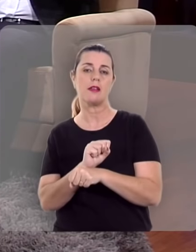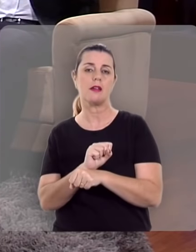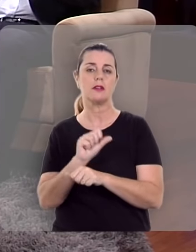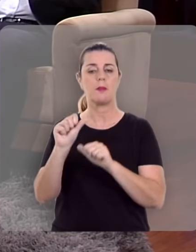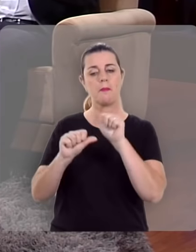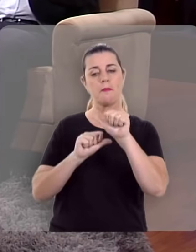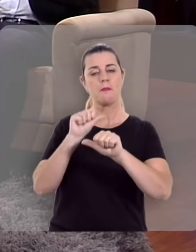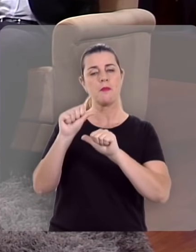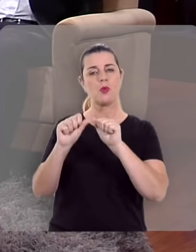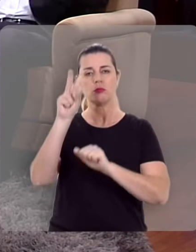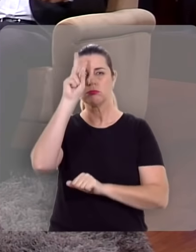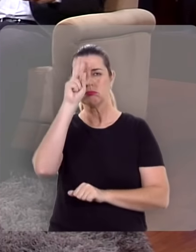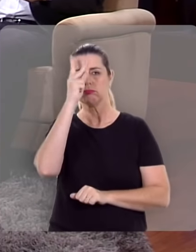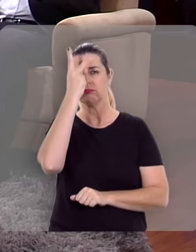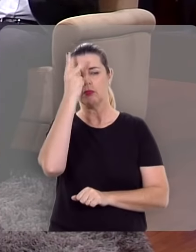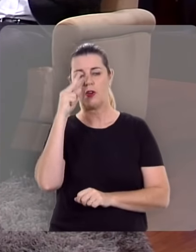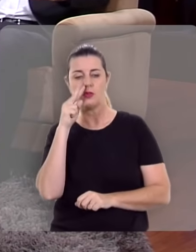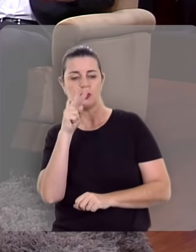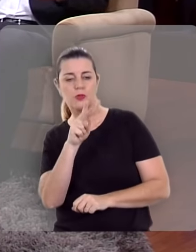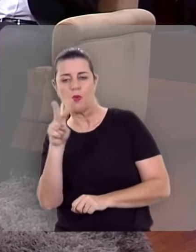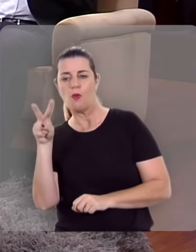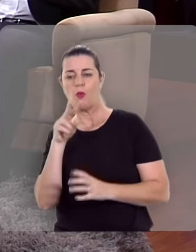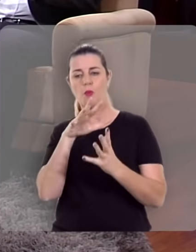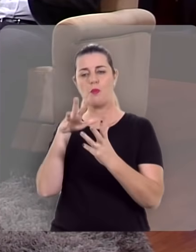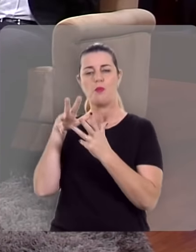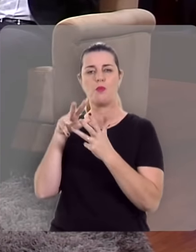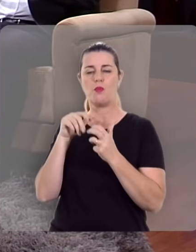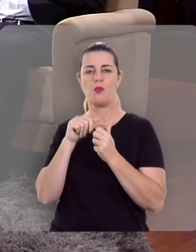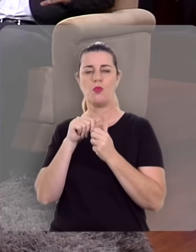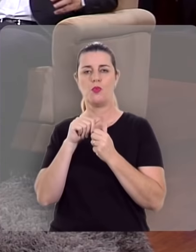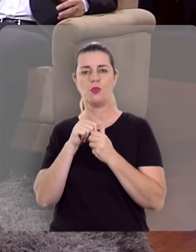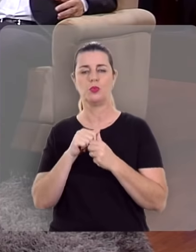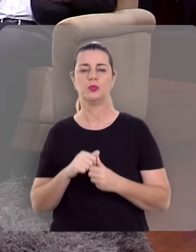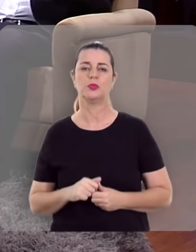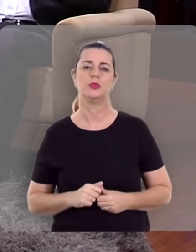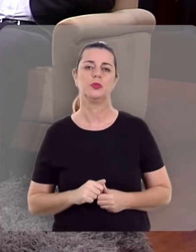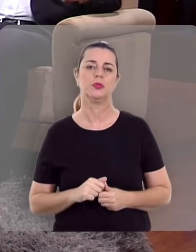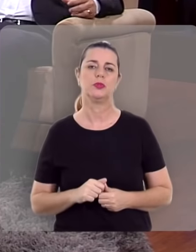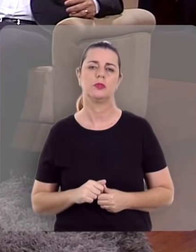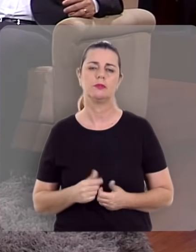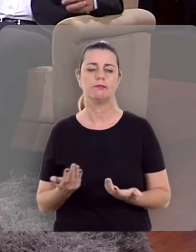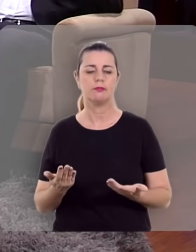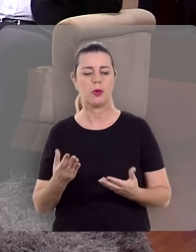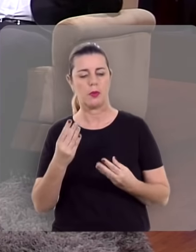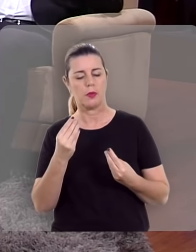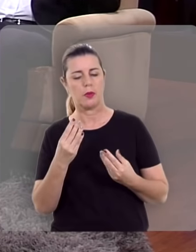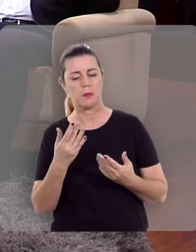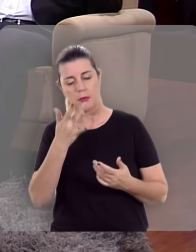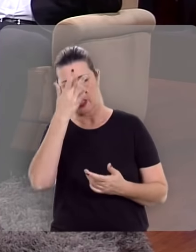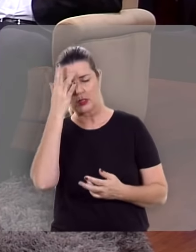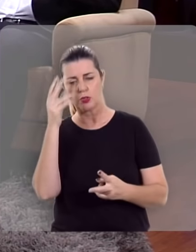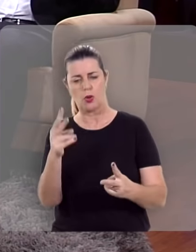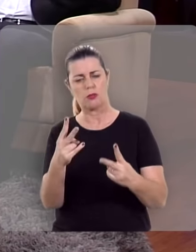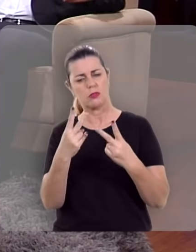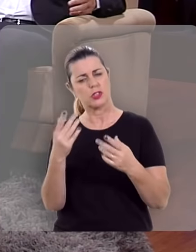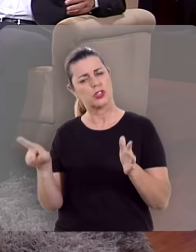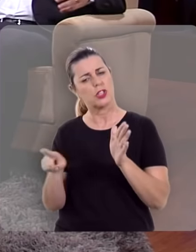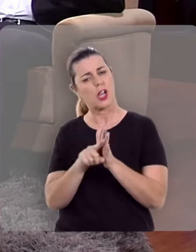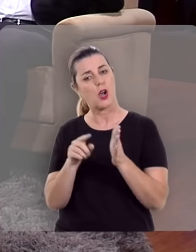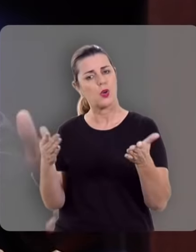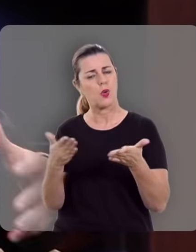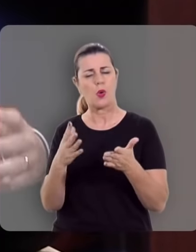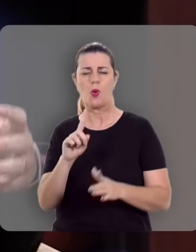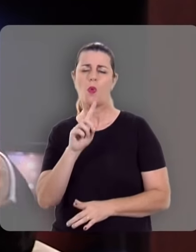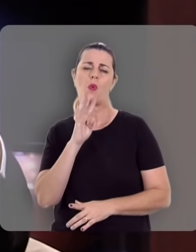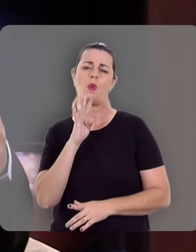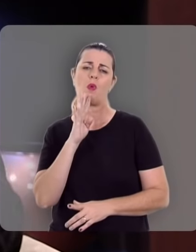que muda a maneira de enxergar o mundo ao seu redor. Reverendo Roster, para o pessoal que está talvez chegando